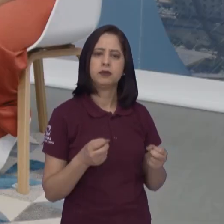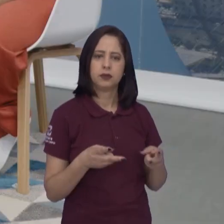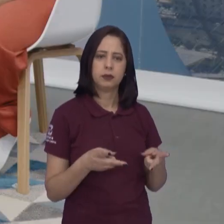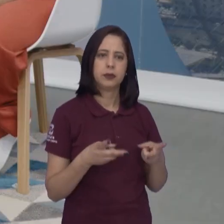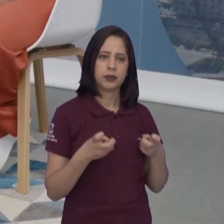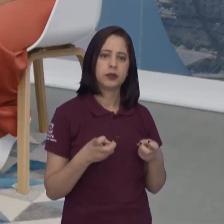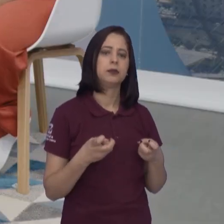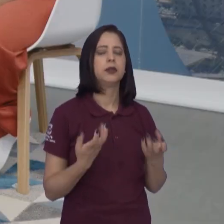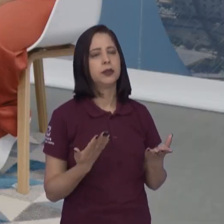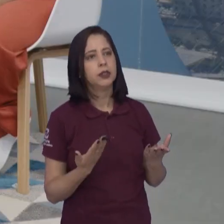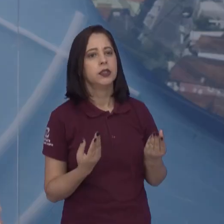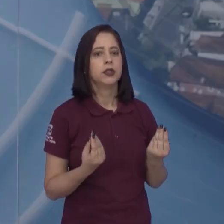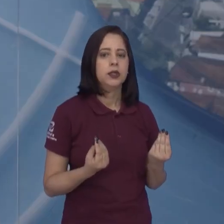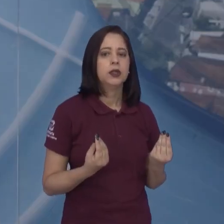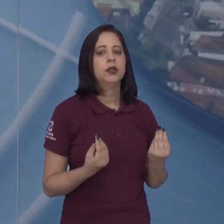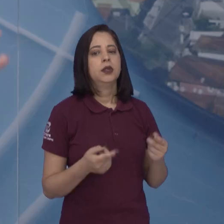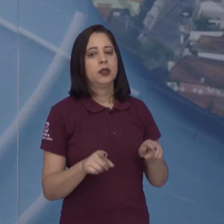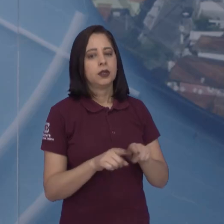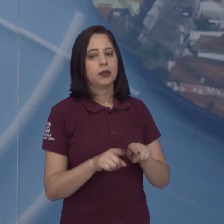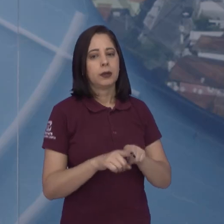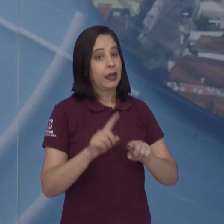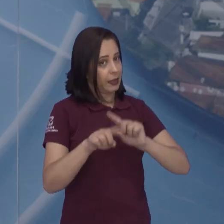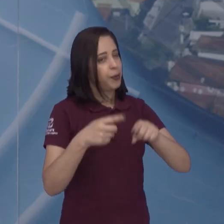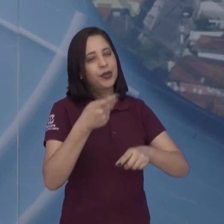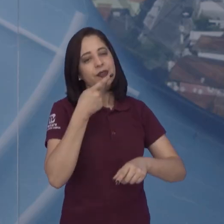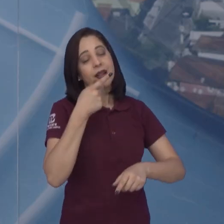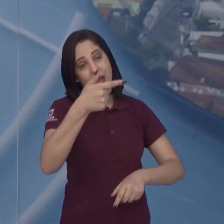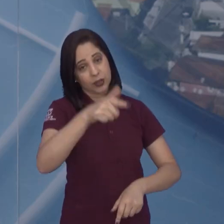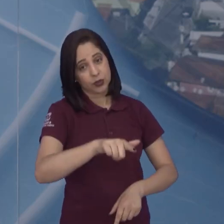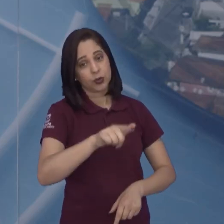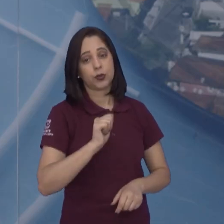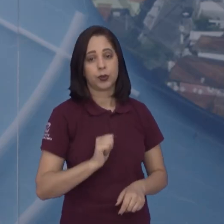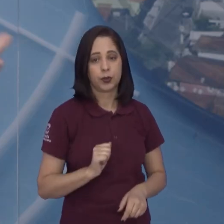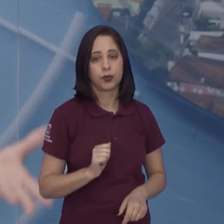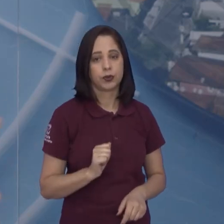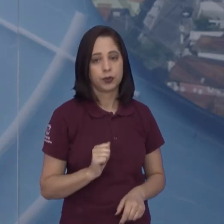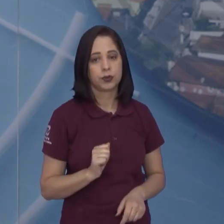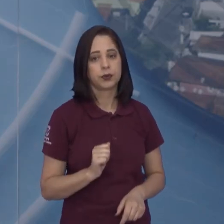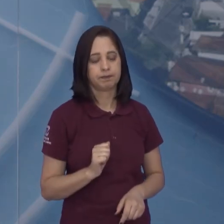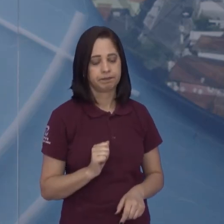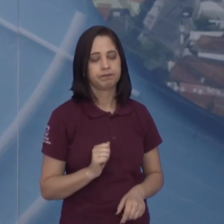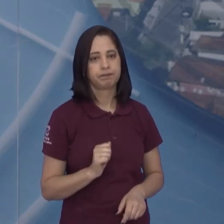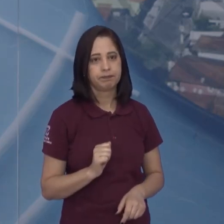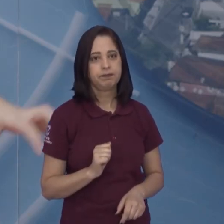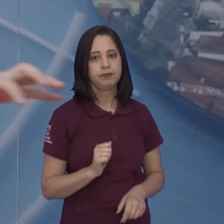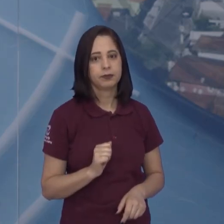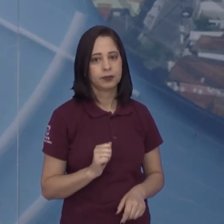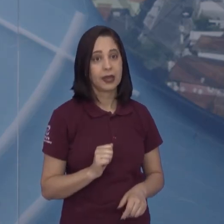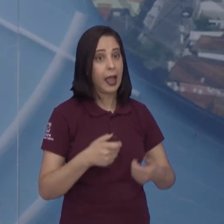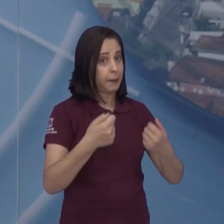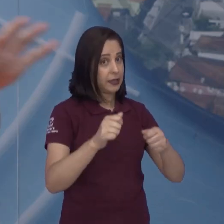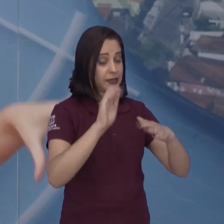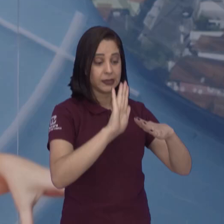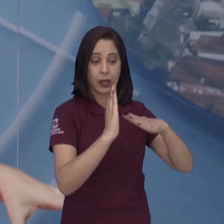a gente fala desse aumento também, aí a gente vai voltar um pouquinho na questão do planejamento, é necessário que os bairros,